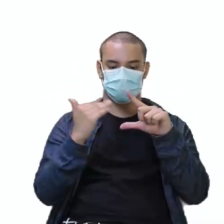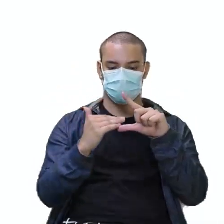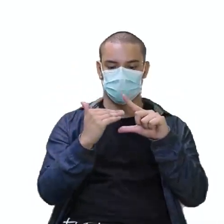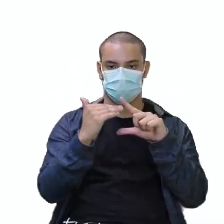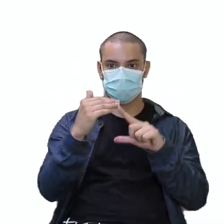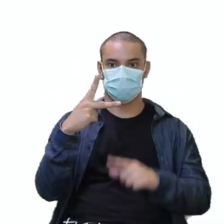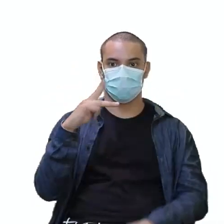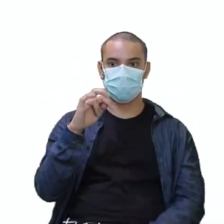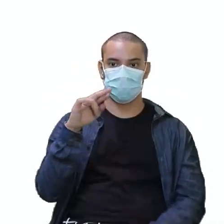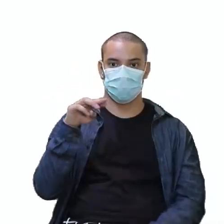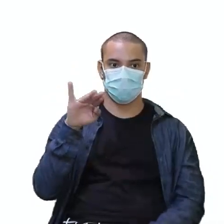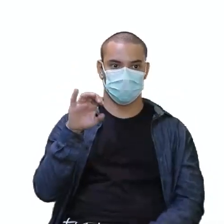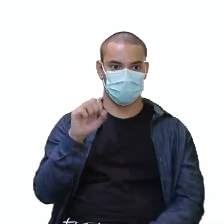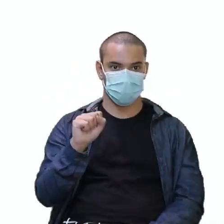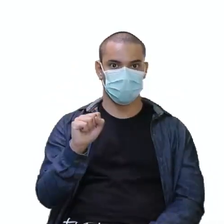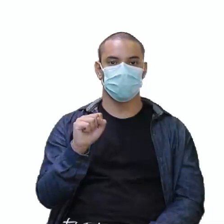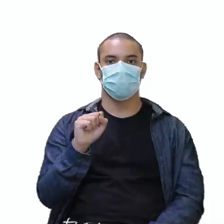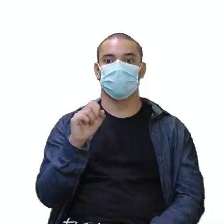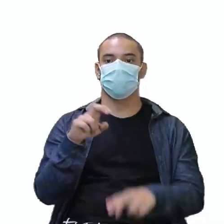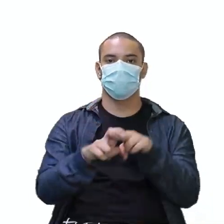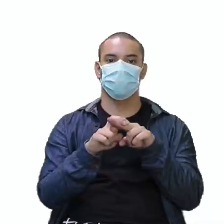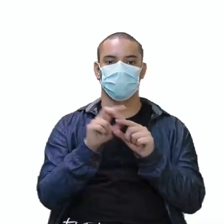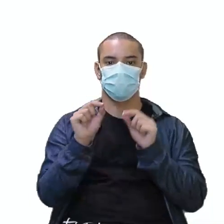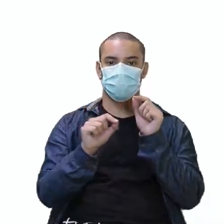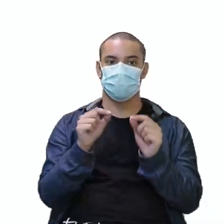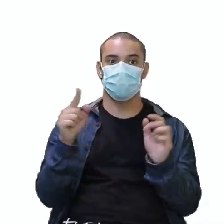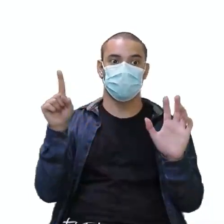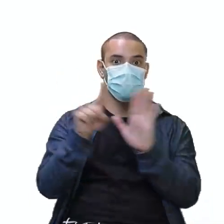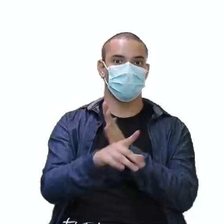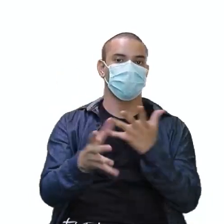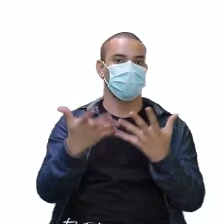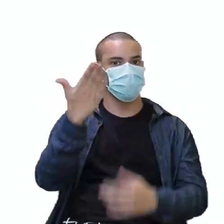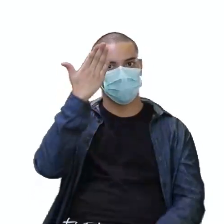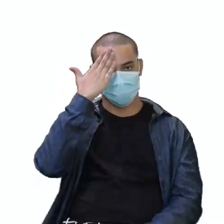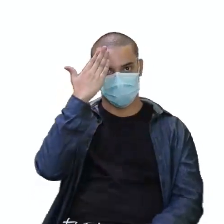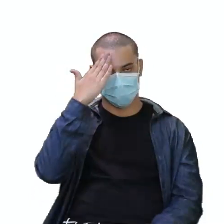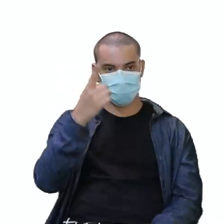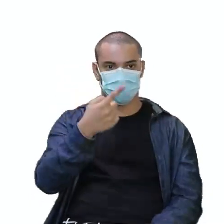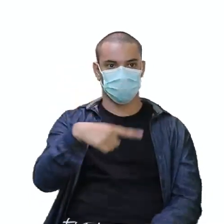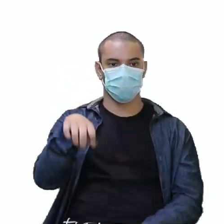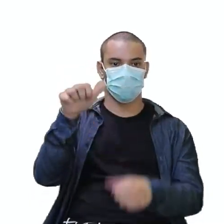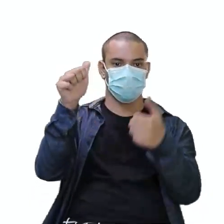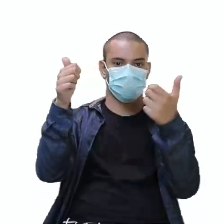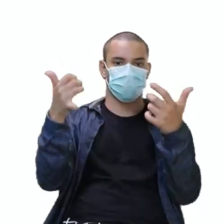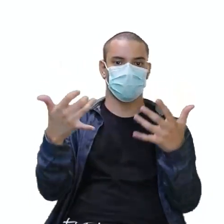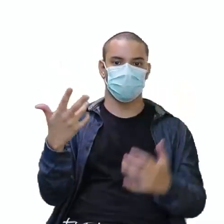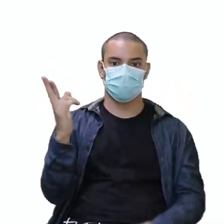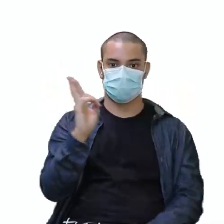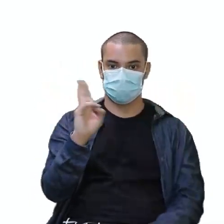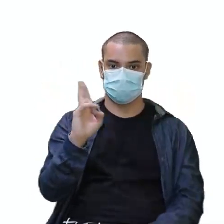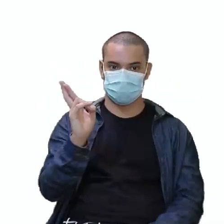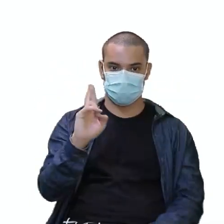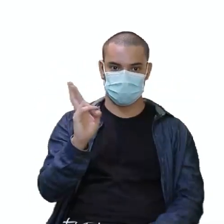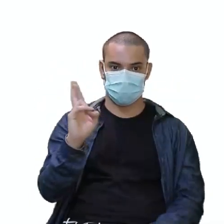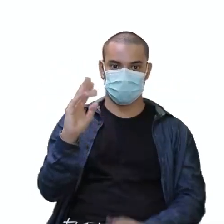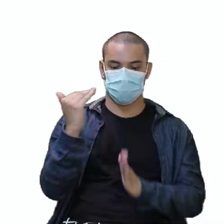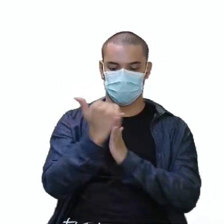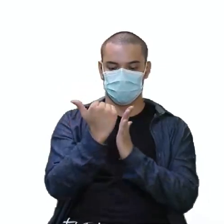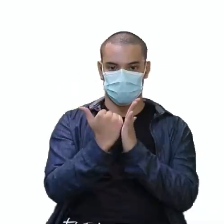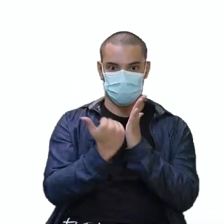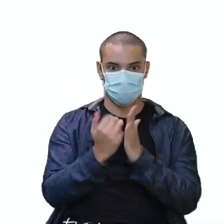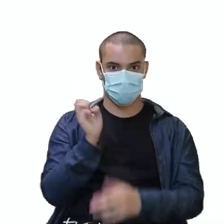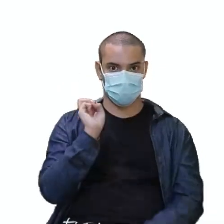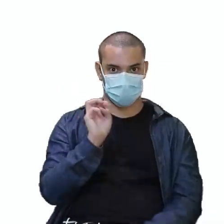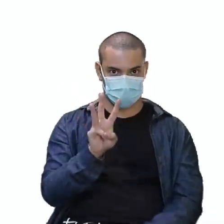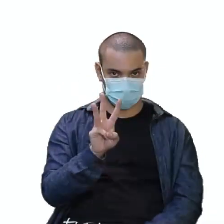maravilhosas. Pirâmides ecológicas. Então, a questão está querendo que você identifique quem são essas 3 pirâmides, como são essas 3